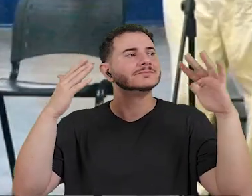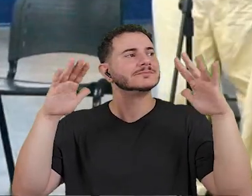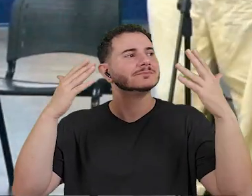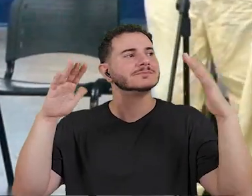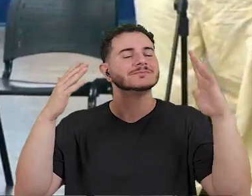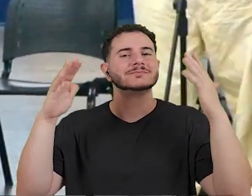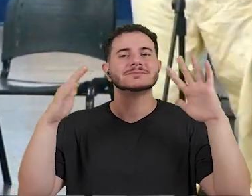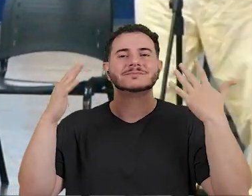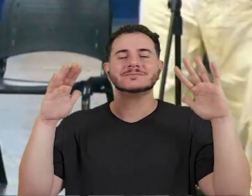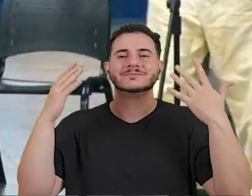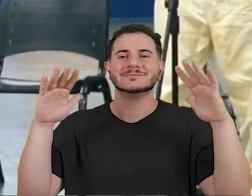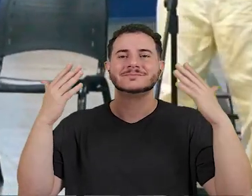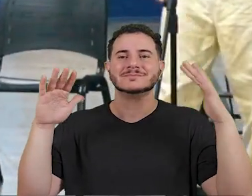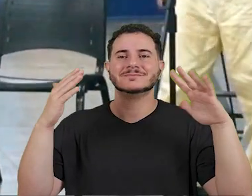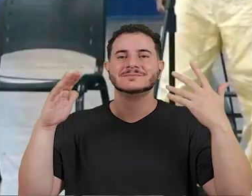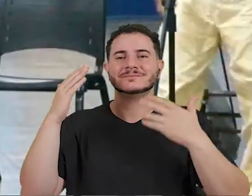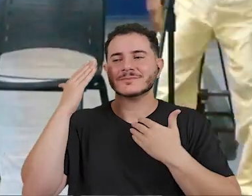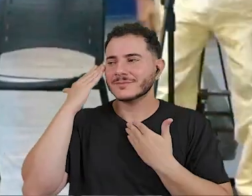Obrigado.